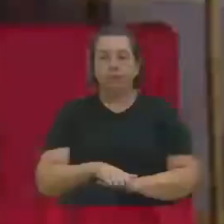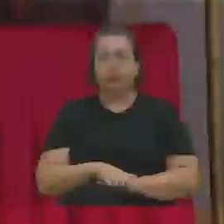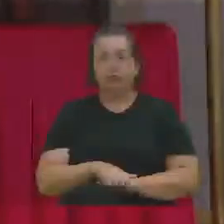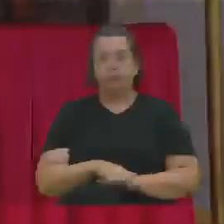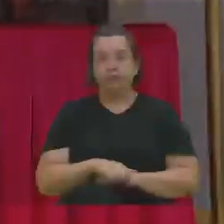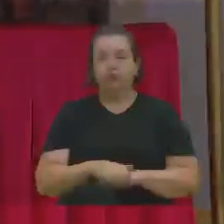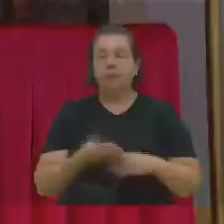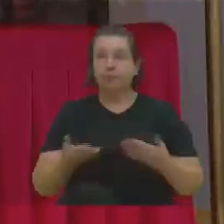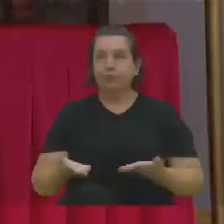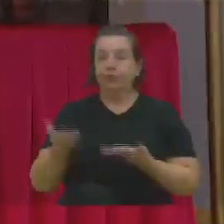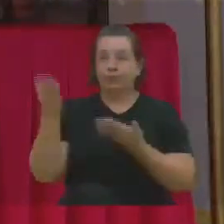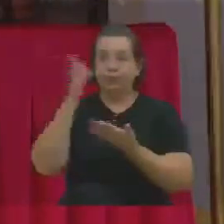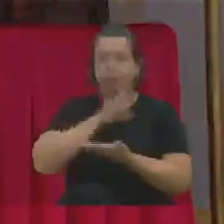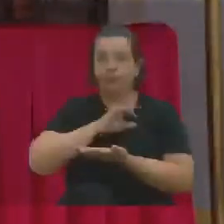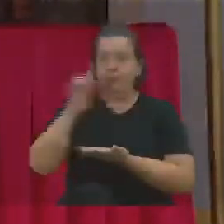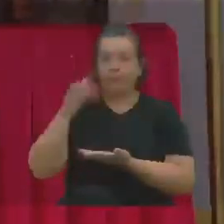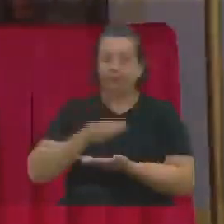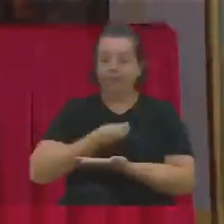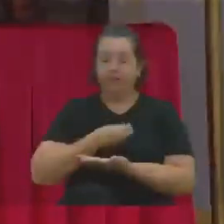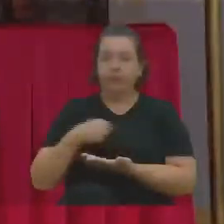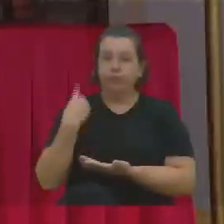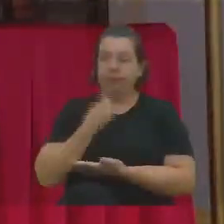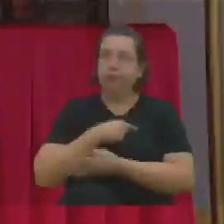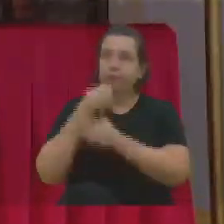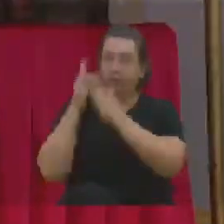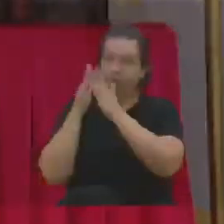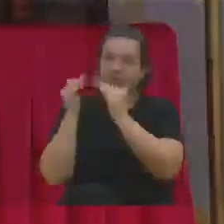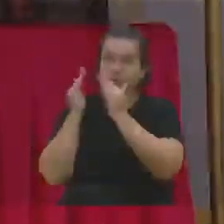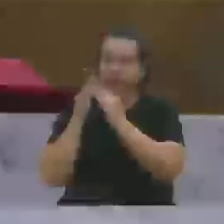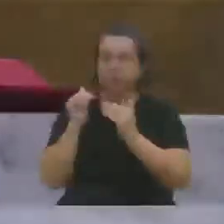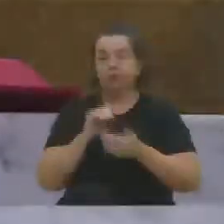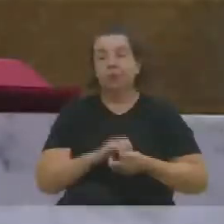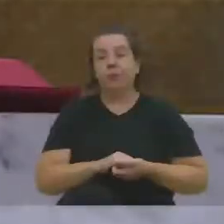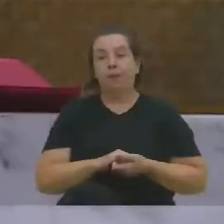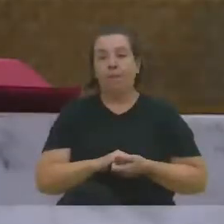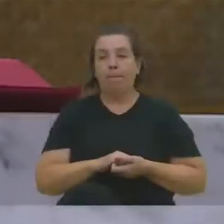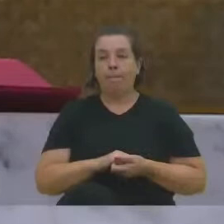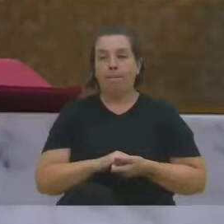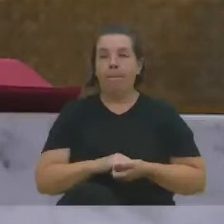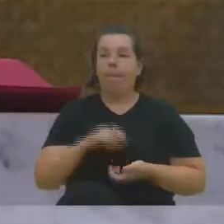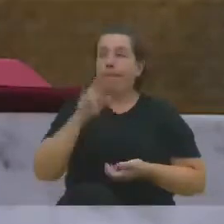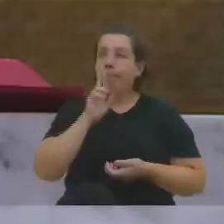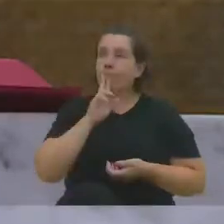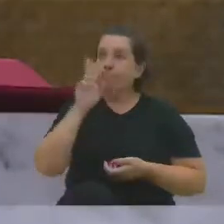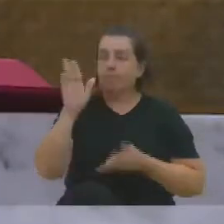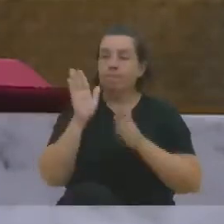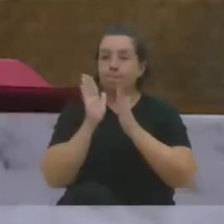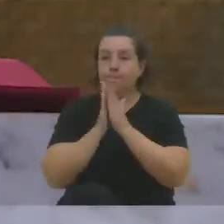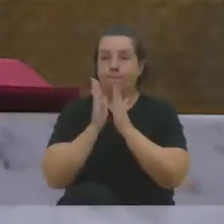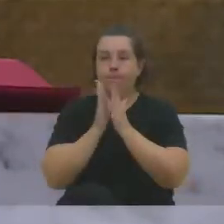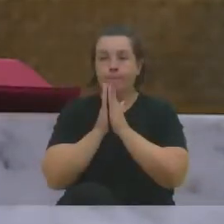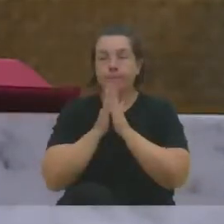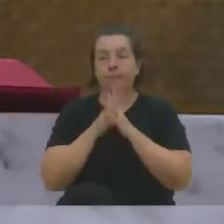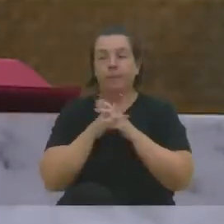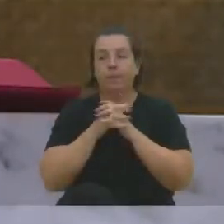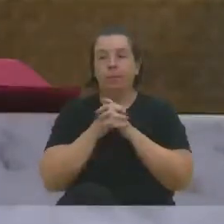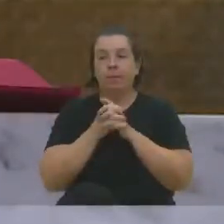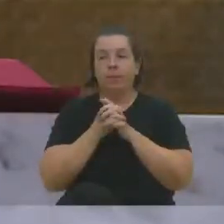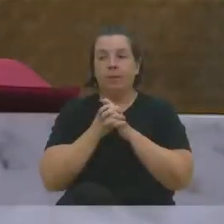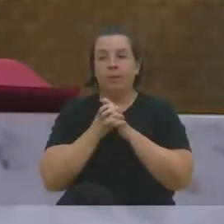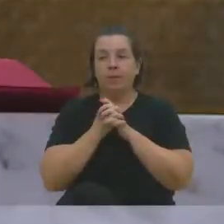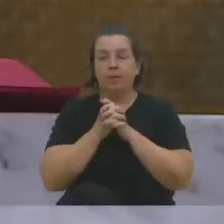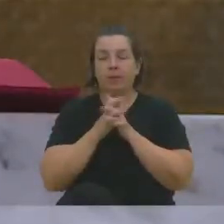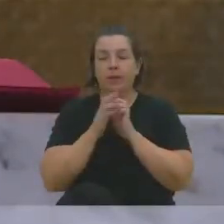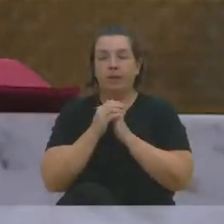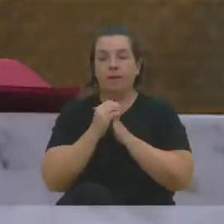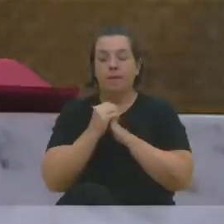louvado. Elevemos ao Deus da vida as nossas preces. Ao final de cada prece, rezemos: